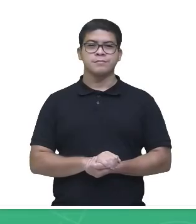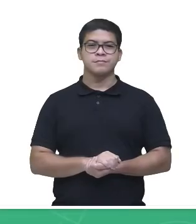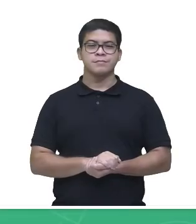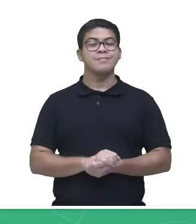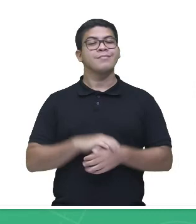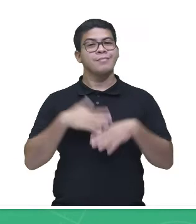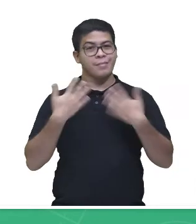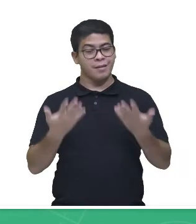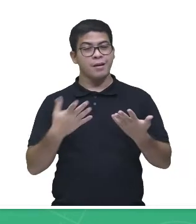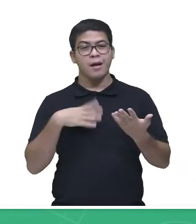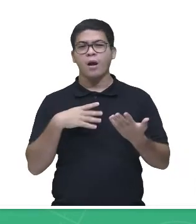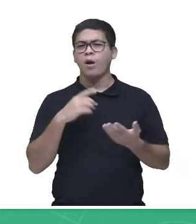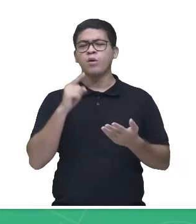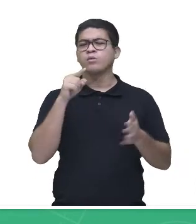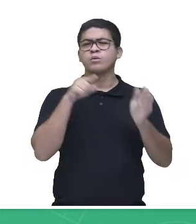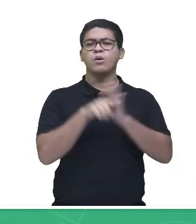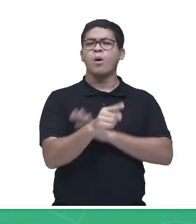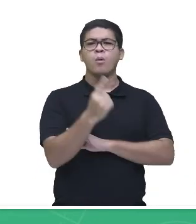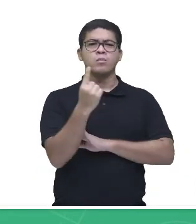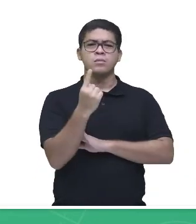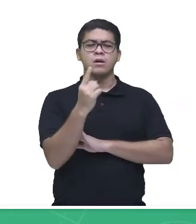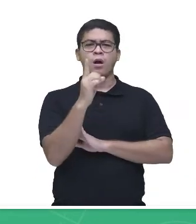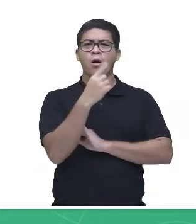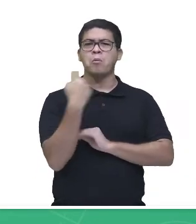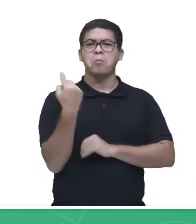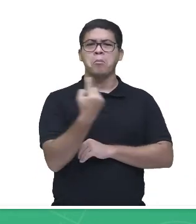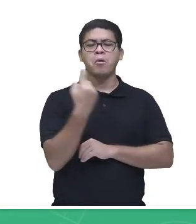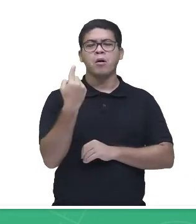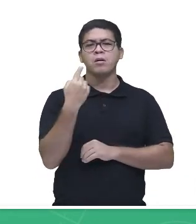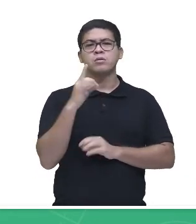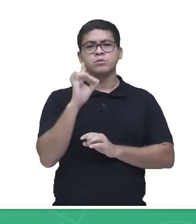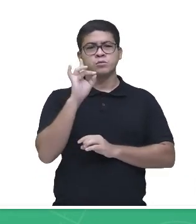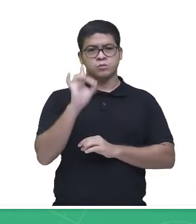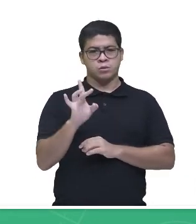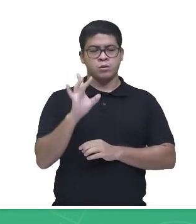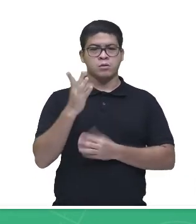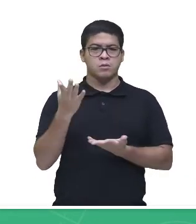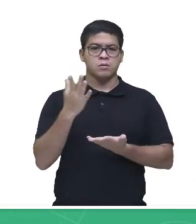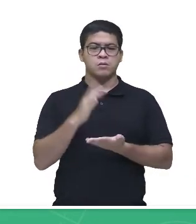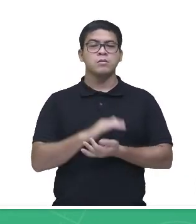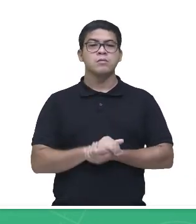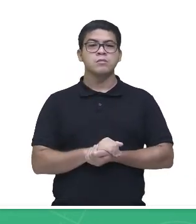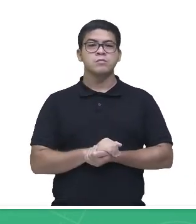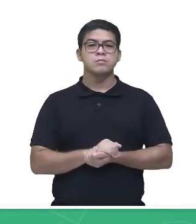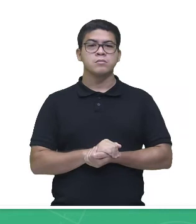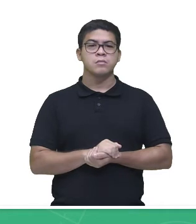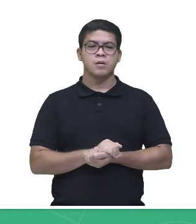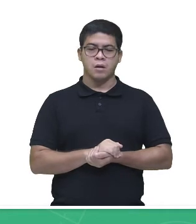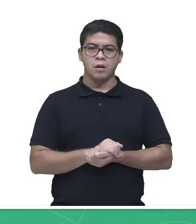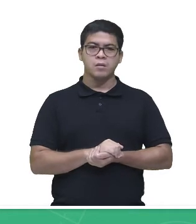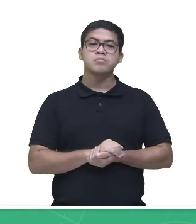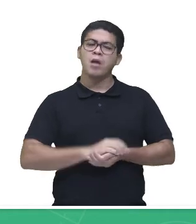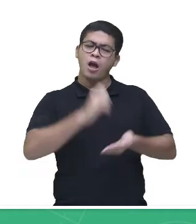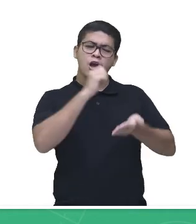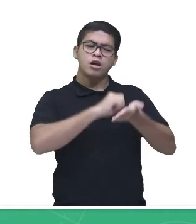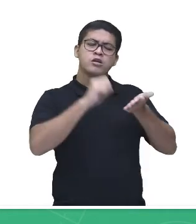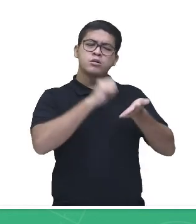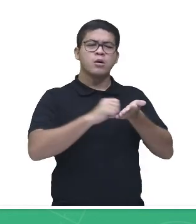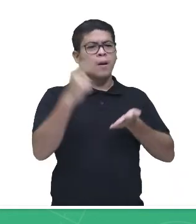Bem, é apenas uma questão única. Vamos trabalhar só isso. Rellena as frases com os